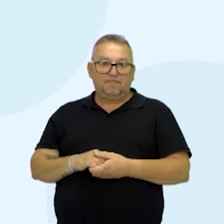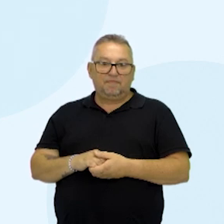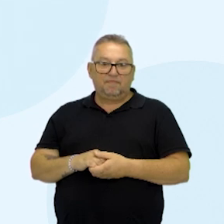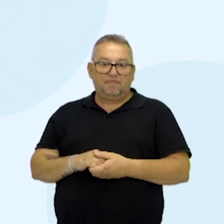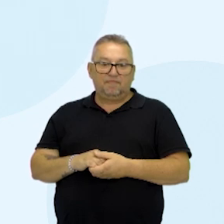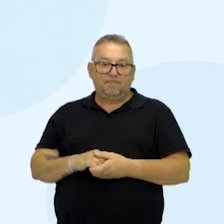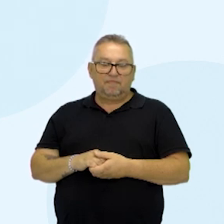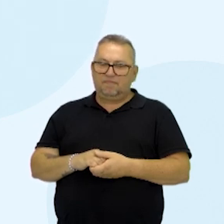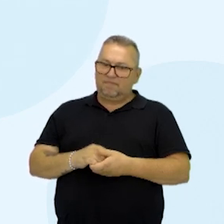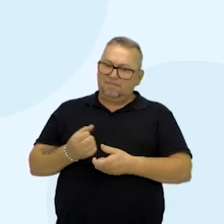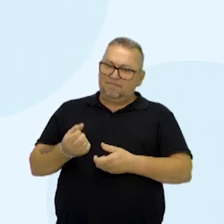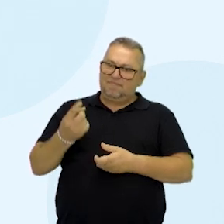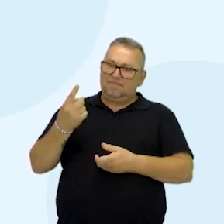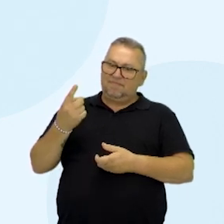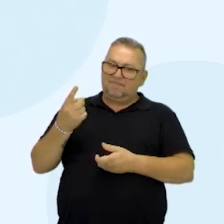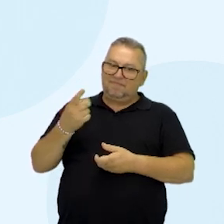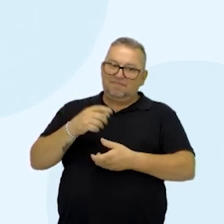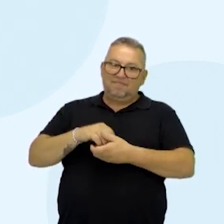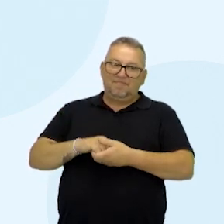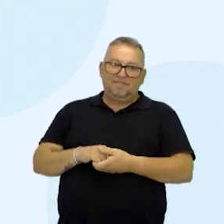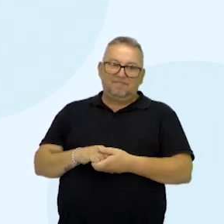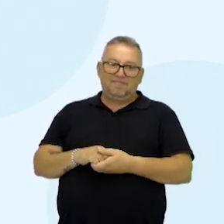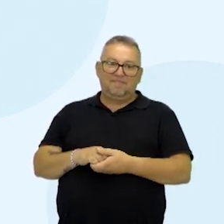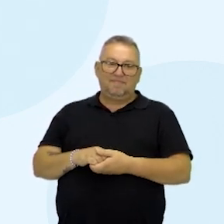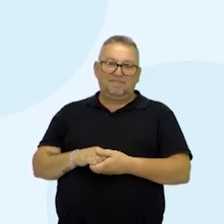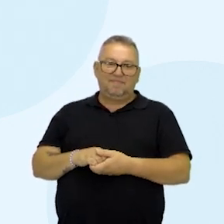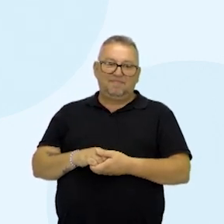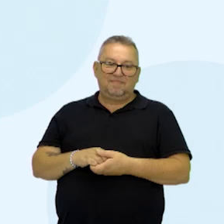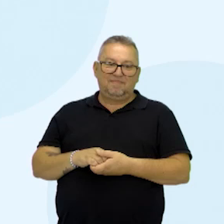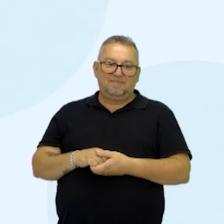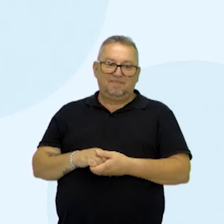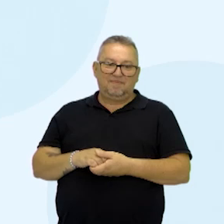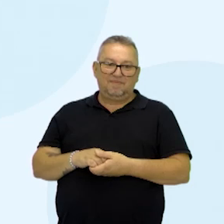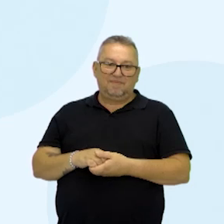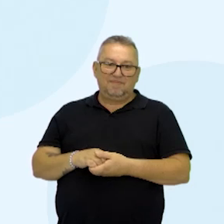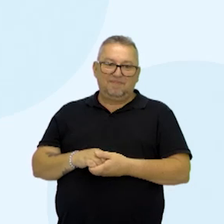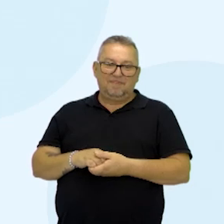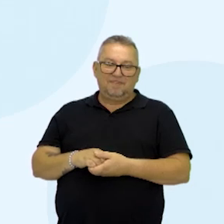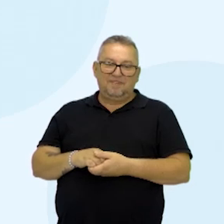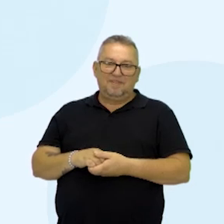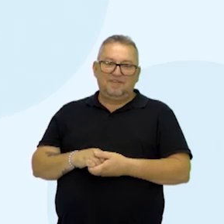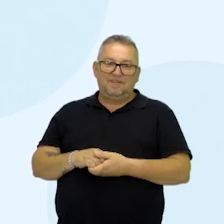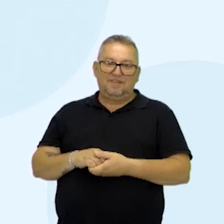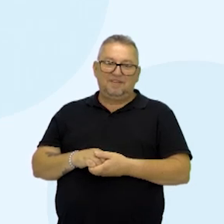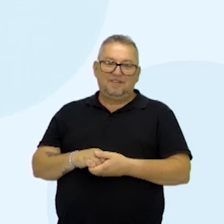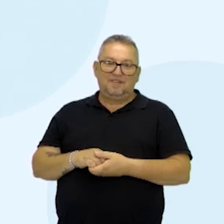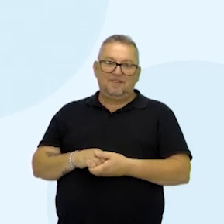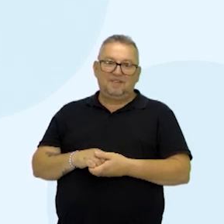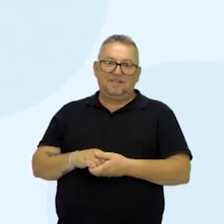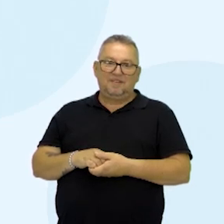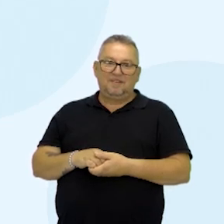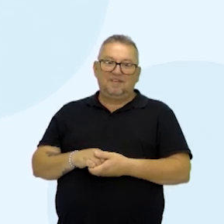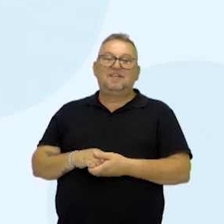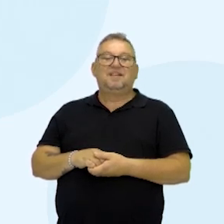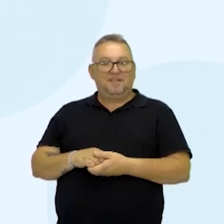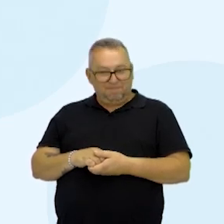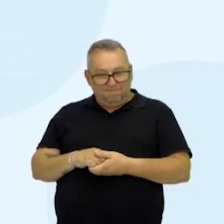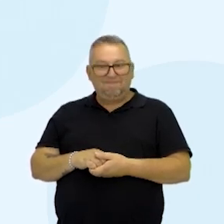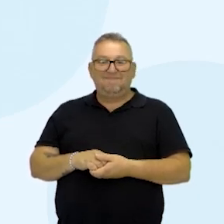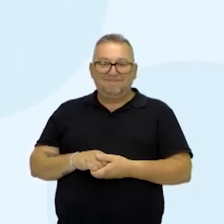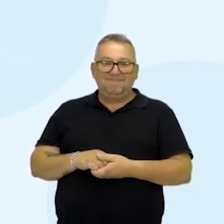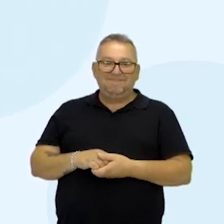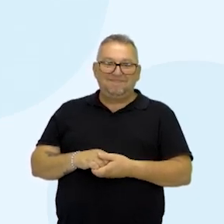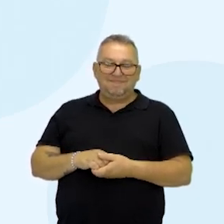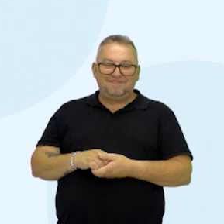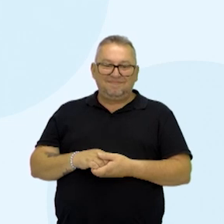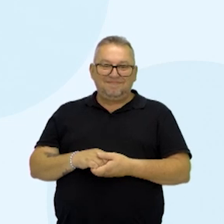que não tá aparecendo aqui? Tá desalinhado os chakras hoje. O chakras desalinhou-se aqui. Vamos ver se passa agora. Aí, Ô, muito Glória. bom.